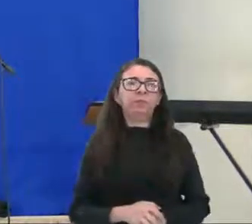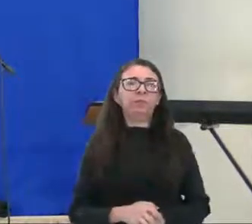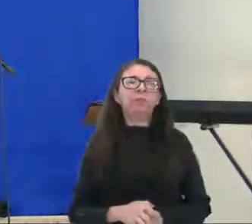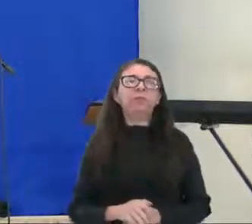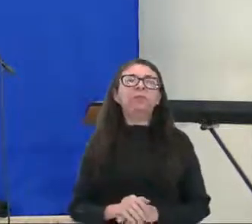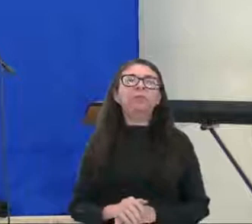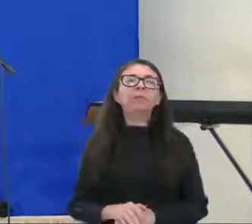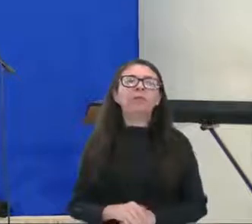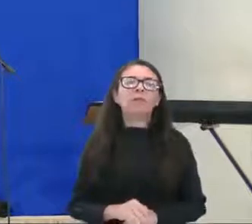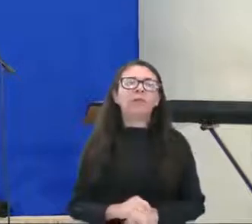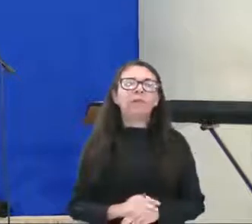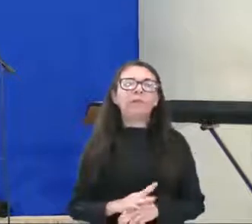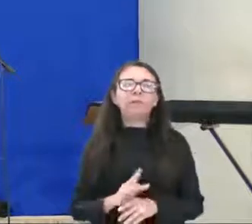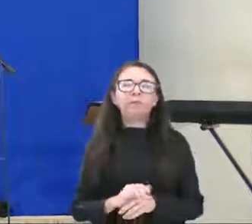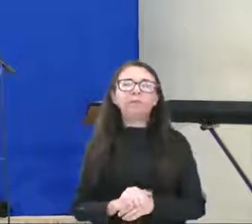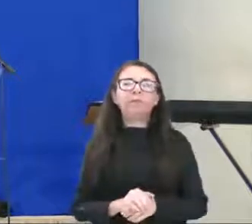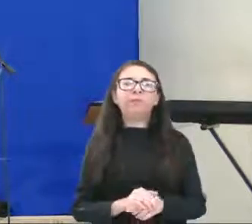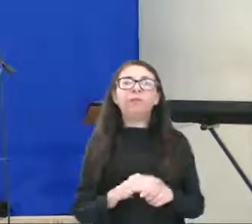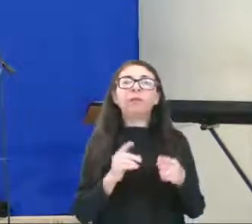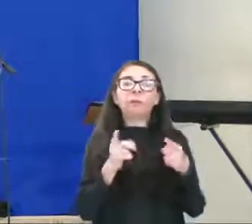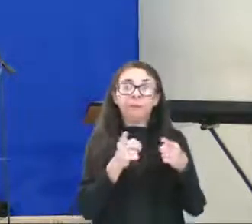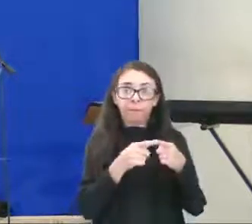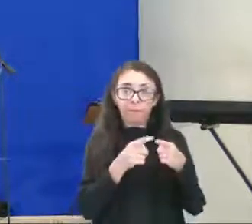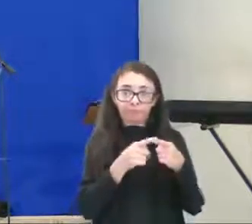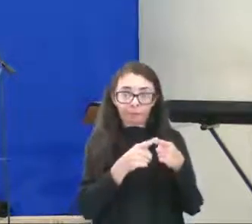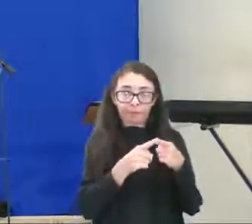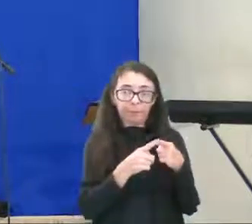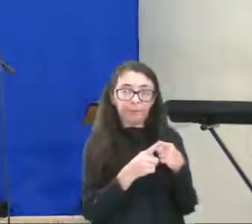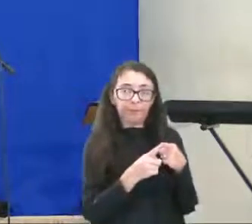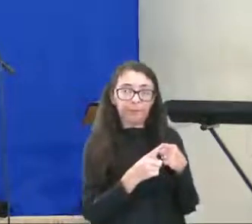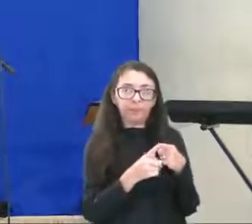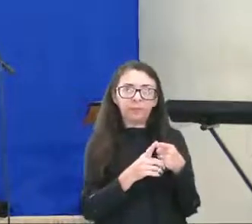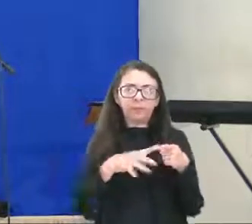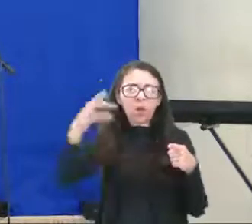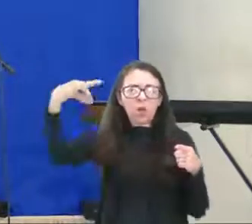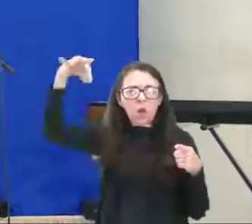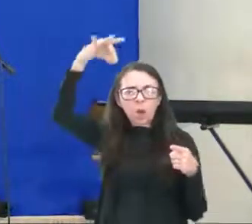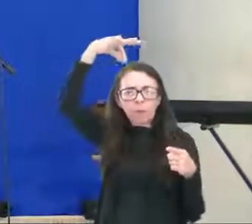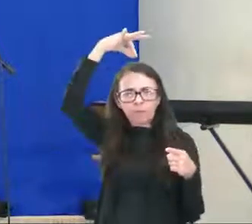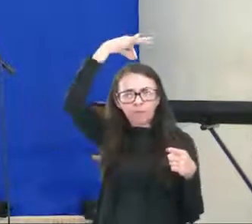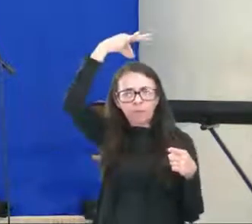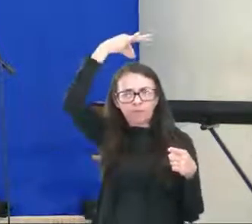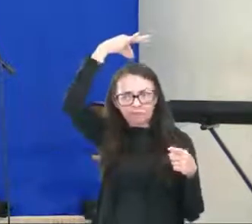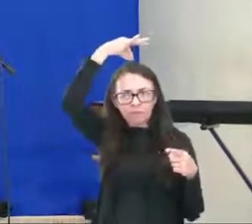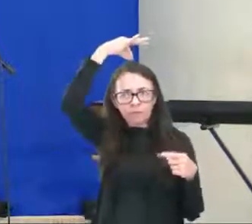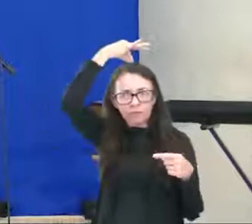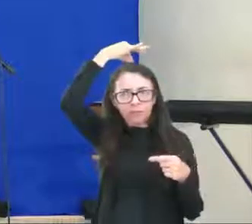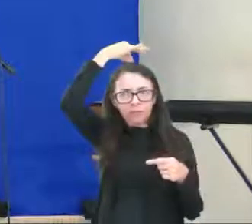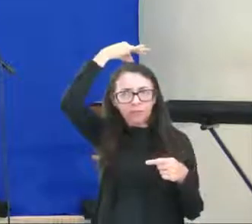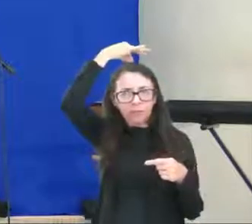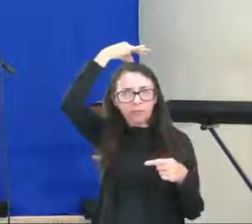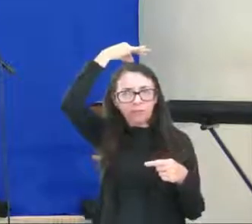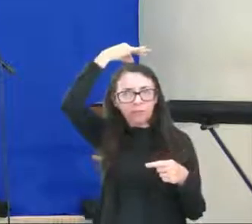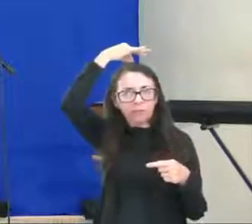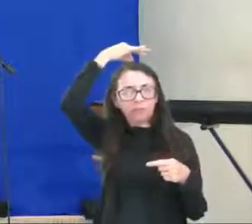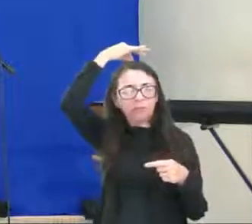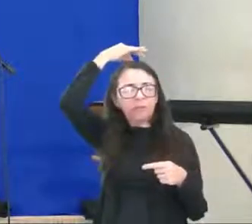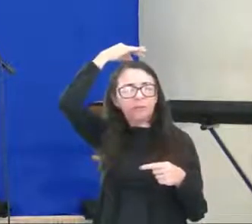A primeira, o Espírito Santo, ela entrega, ela age no meio da pessoa visando o bem comum do corpo de